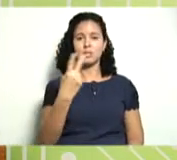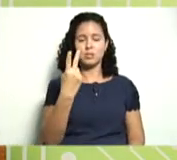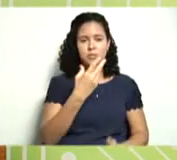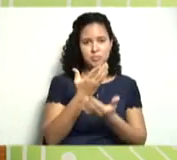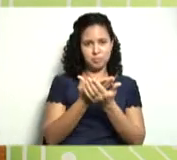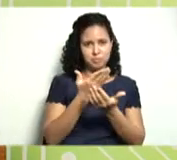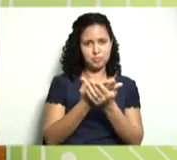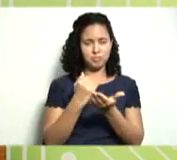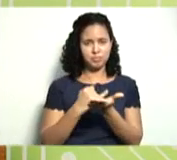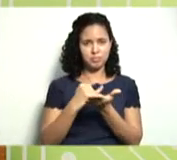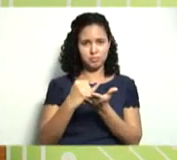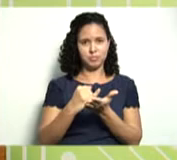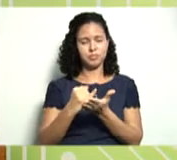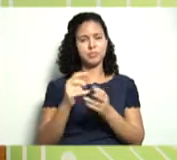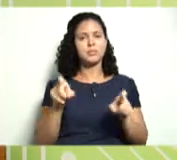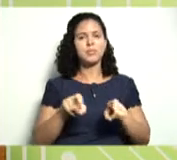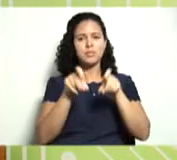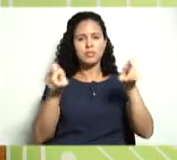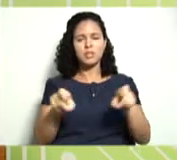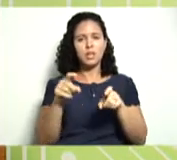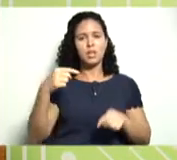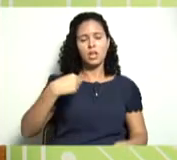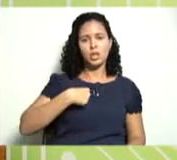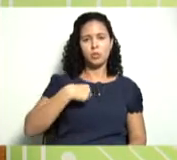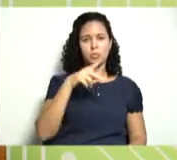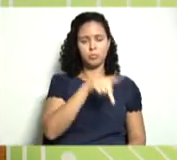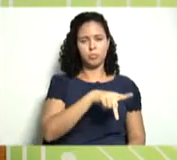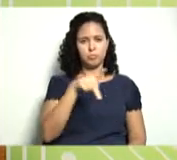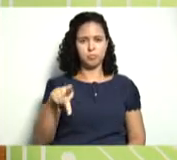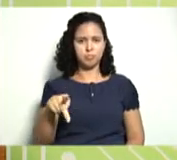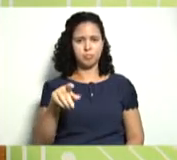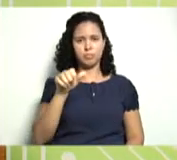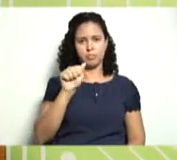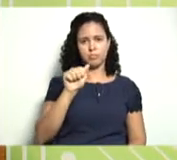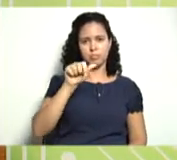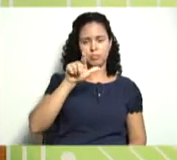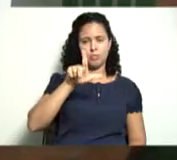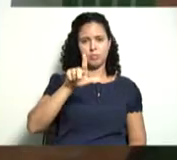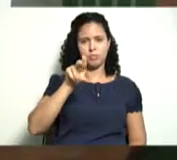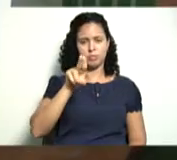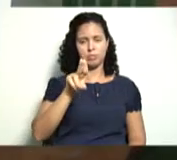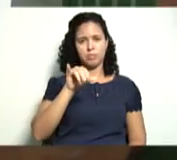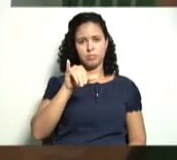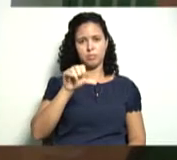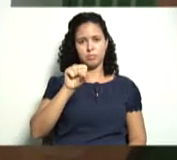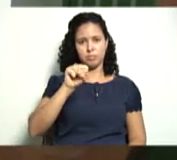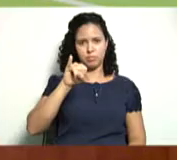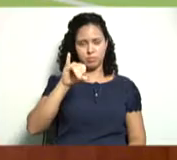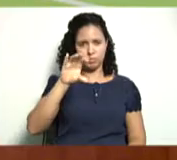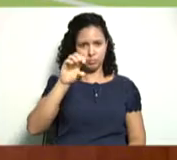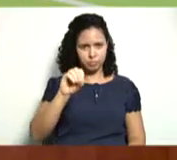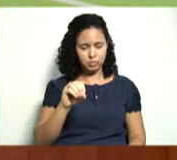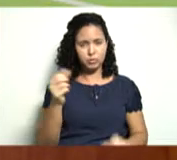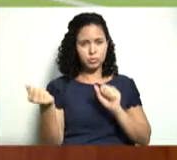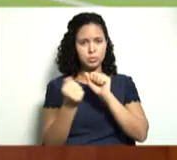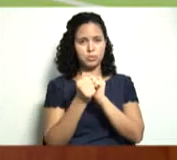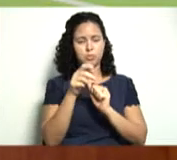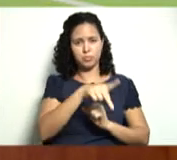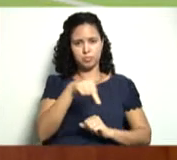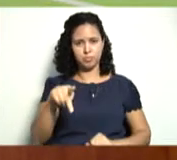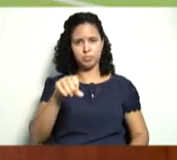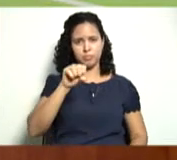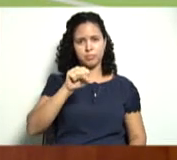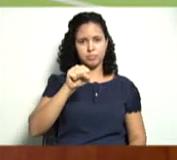de introdução à informática eu sou aluizo estou aqui com o professor saulo não é sol e boa tarde gente